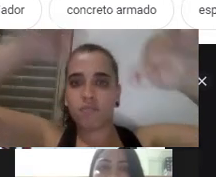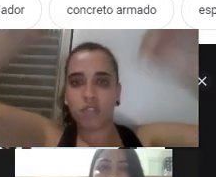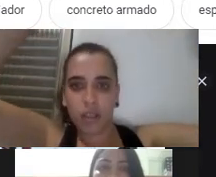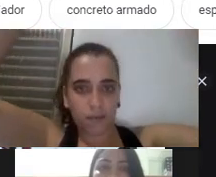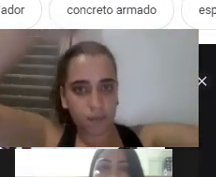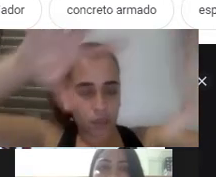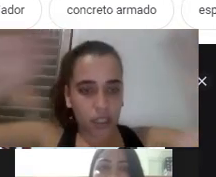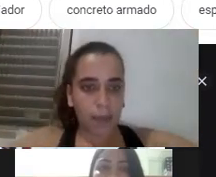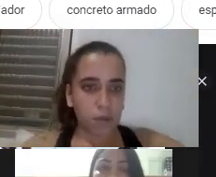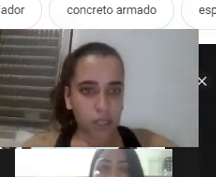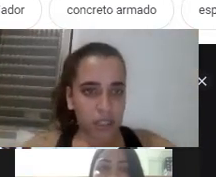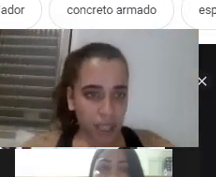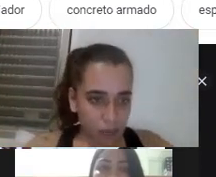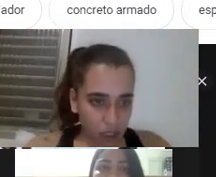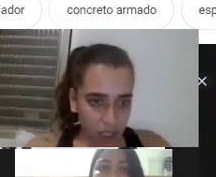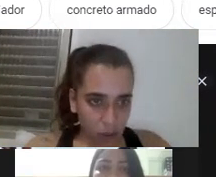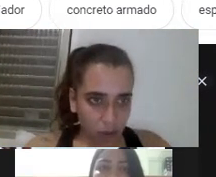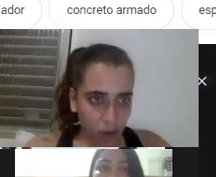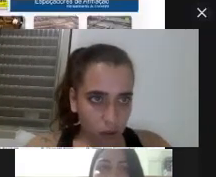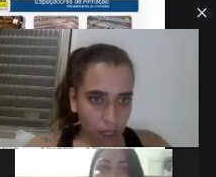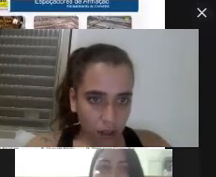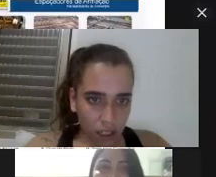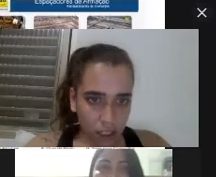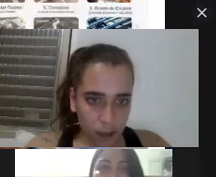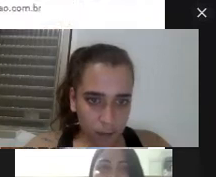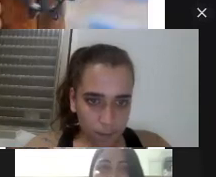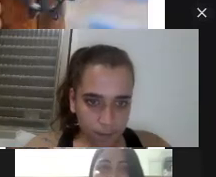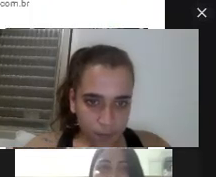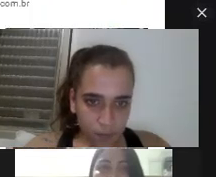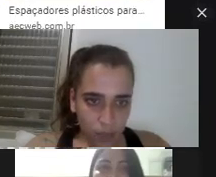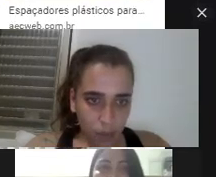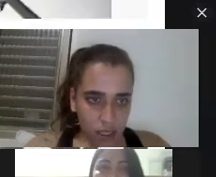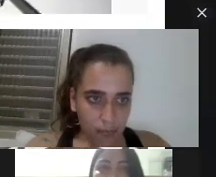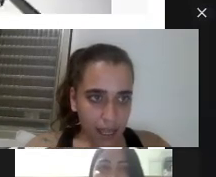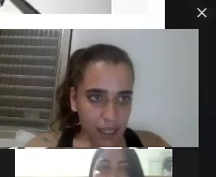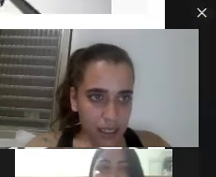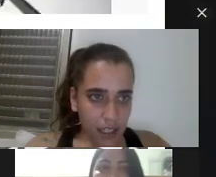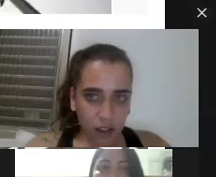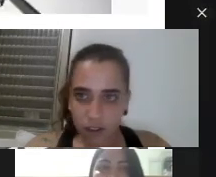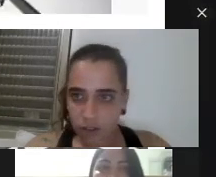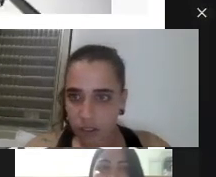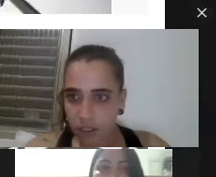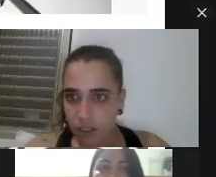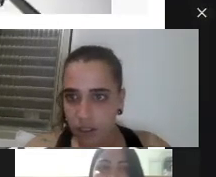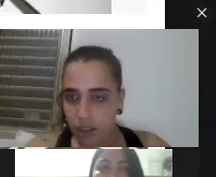de tempos em tempos. Deixa eu ver se tem uma foto melhor aqui, que mostra mais. Aqui,